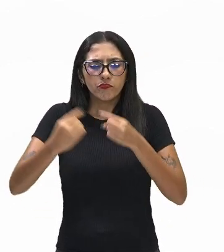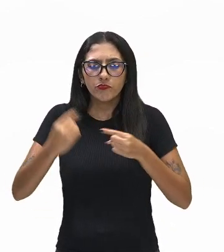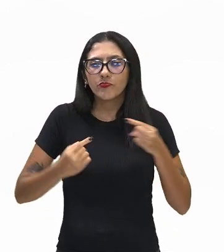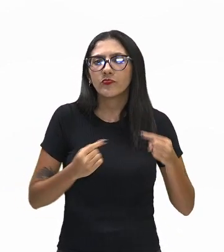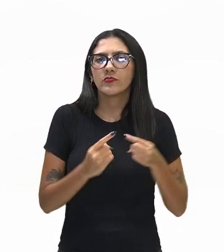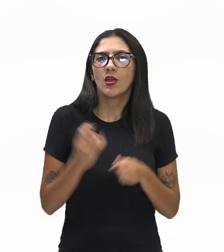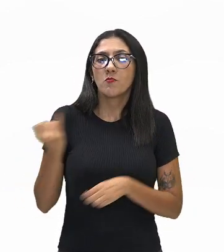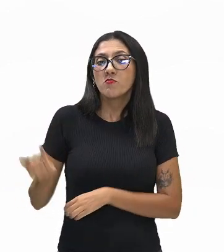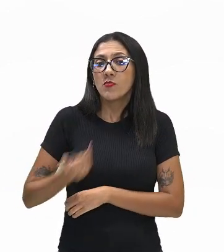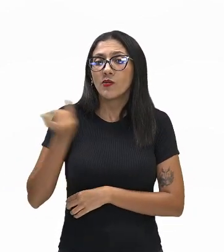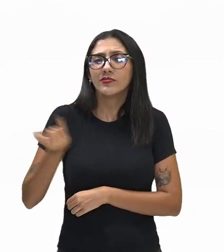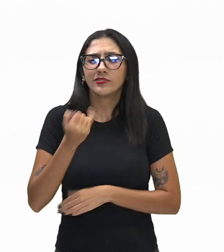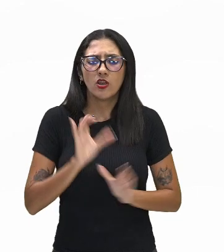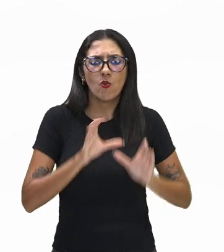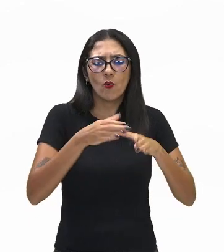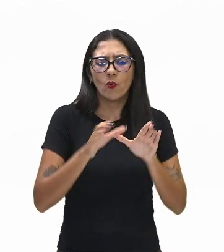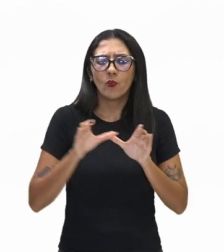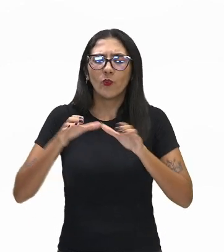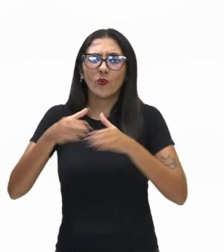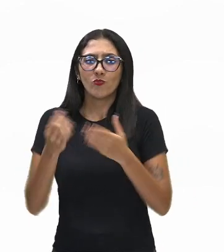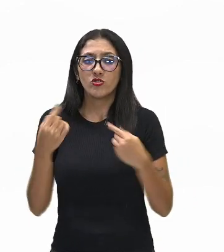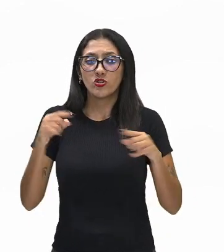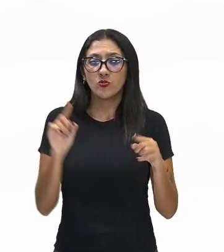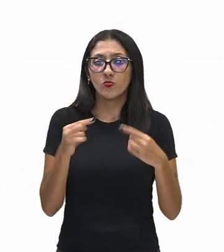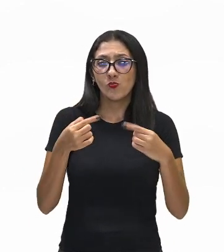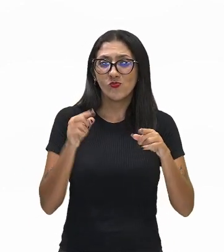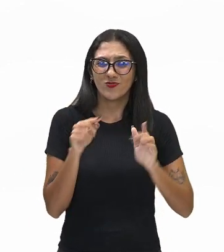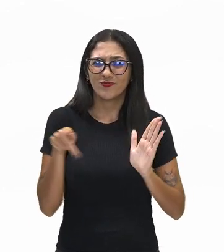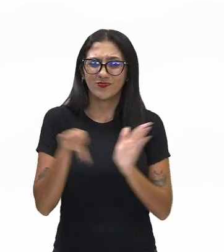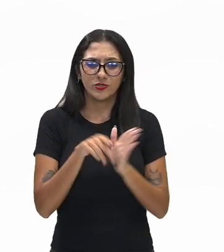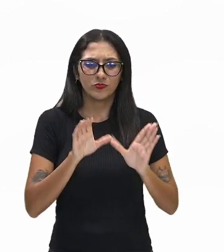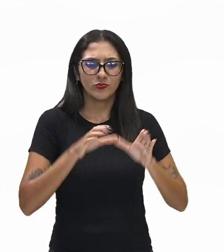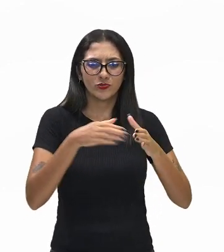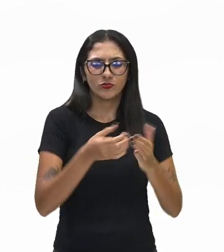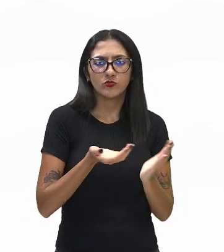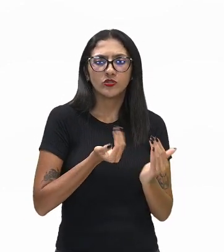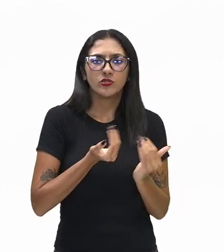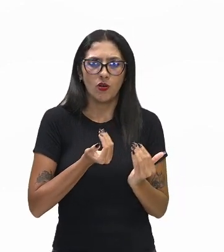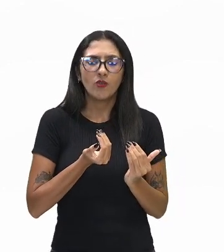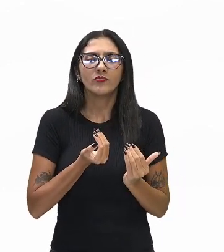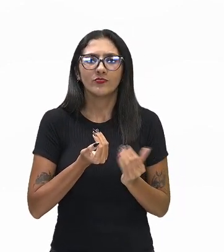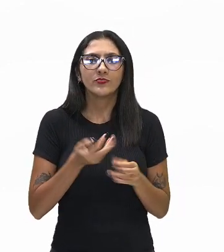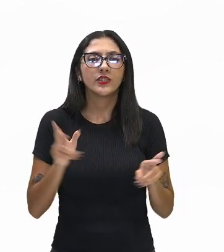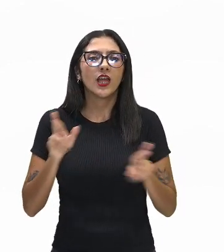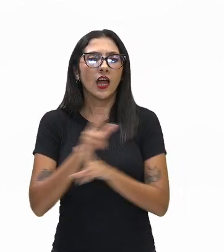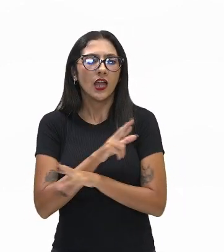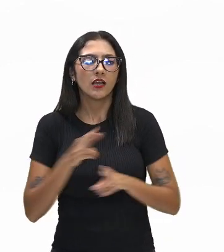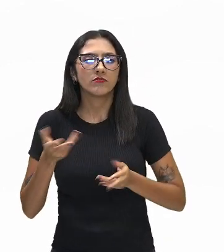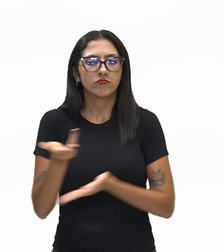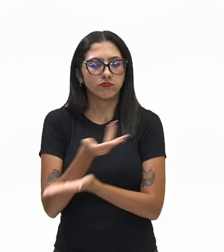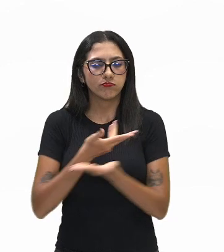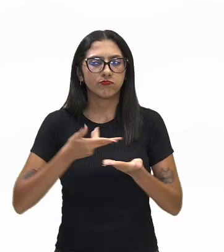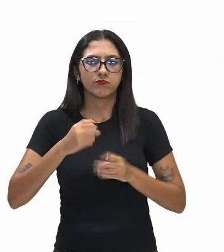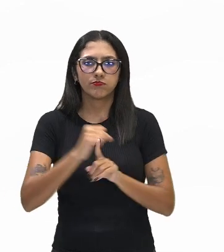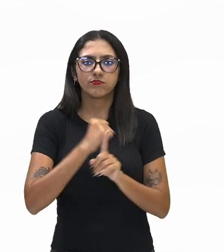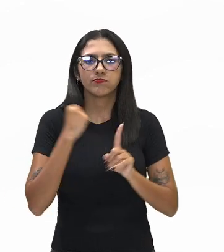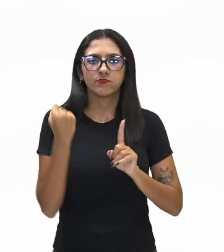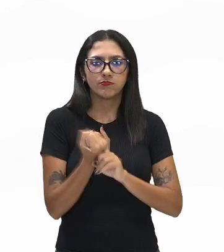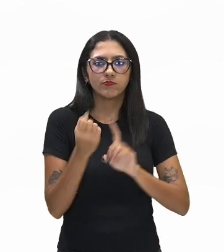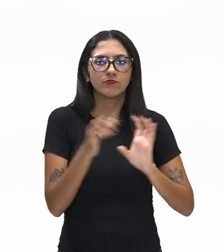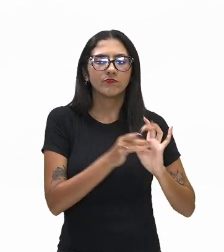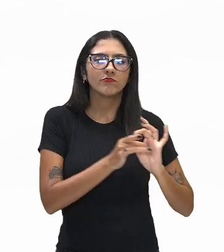dos grupos musicais juvenis nos processos de socialização vivenciados